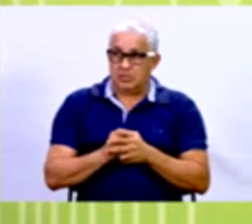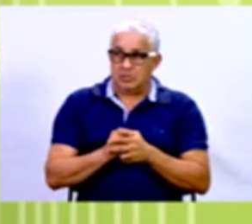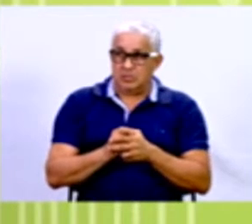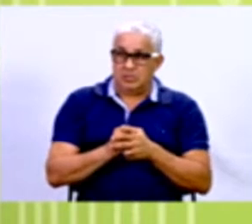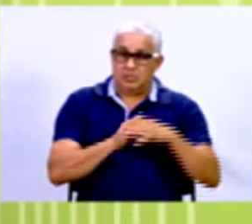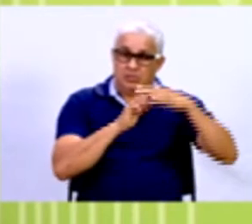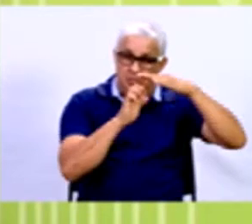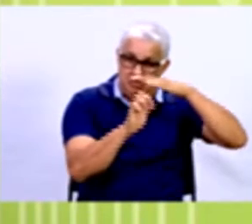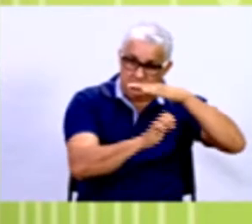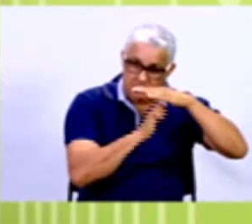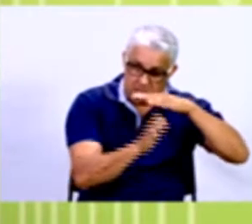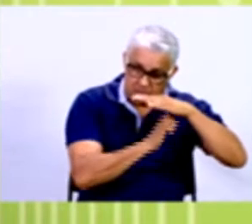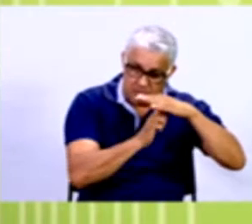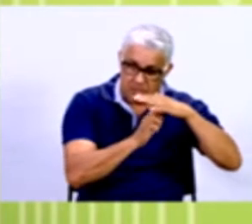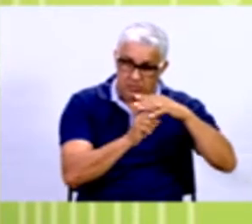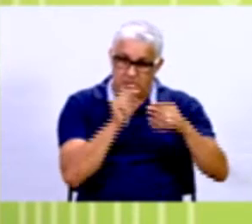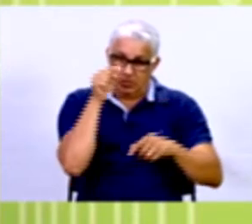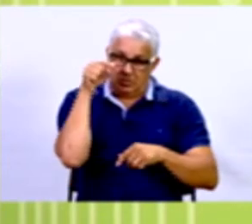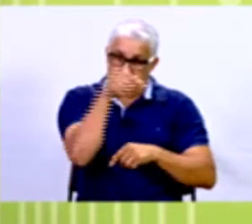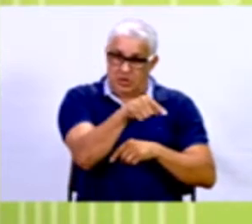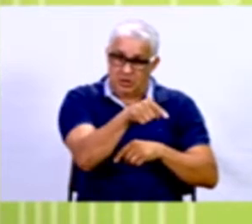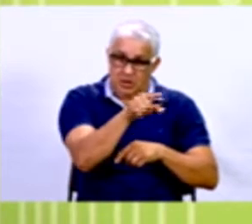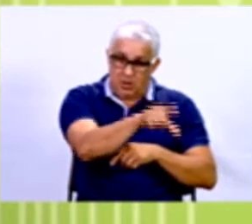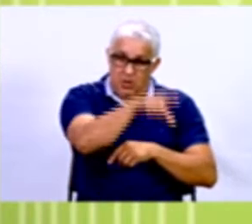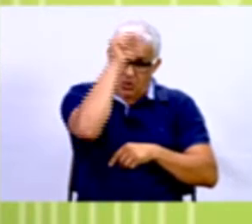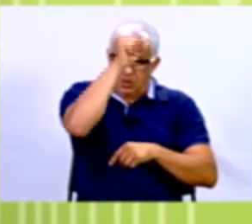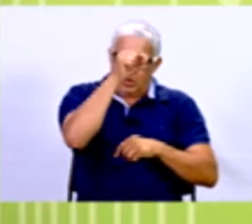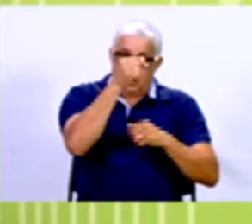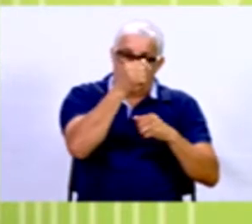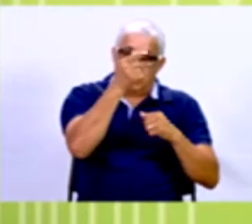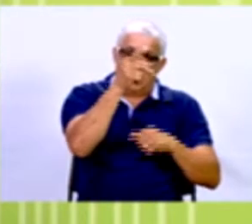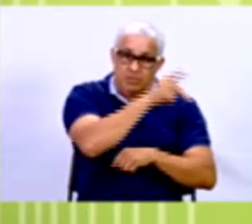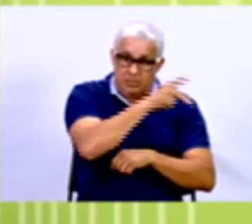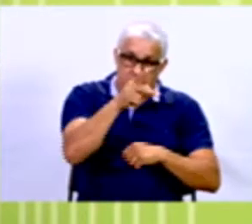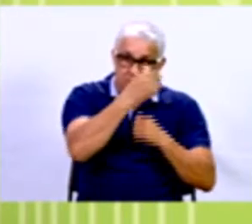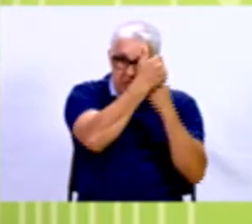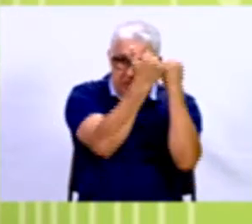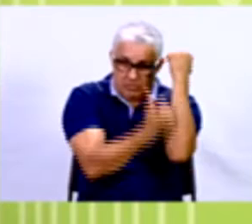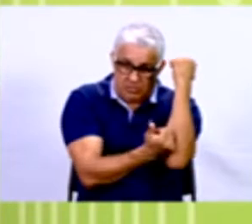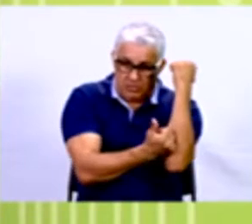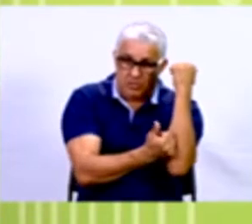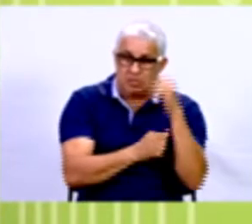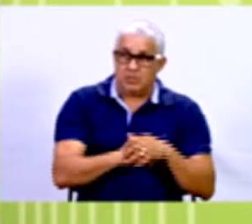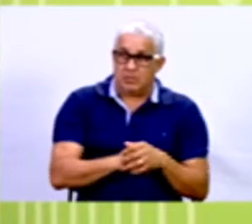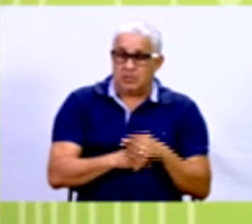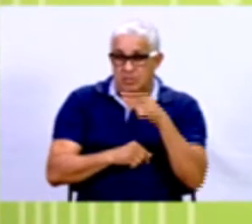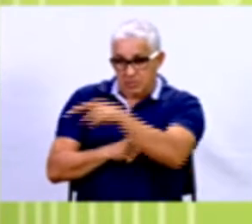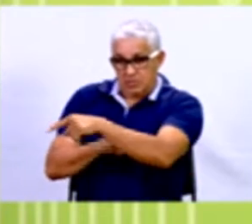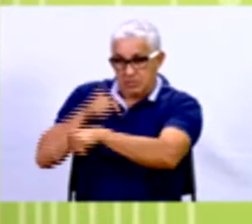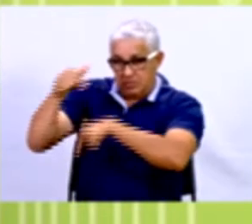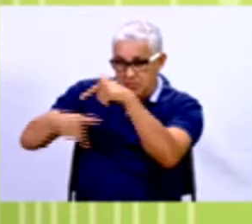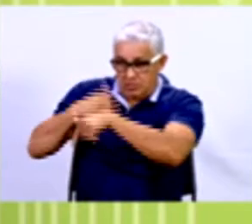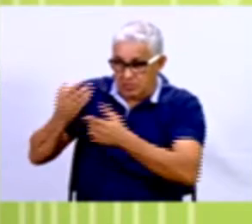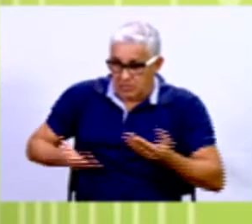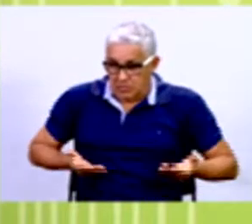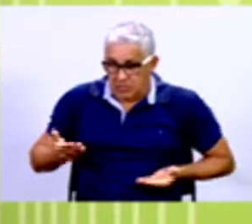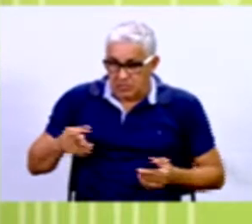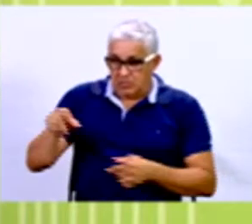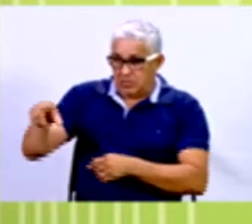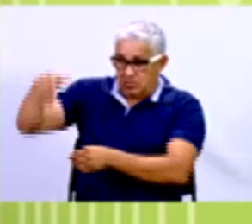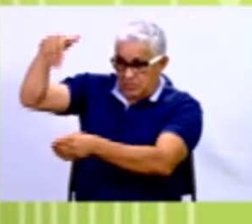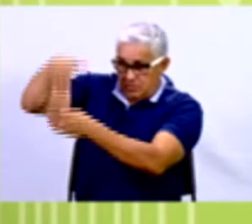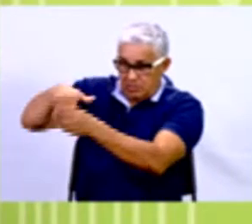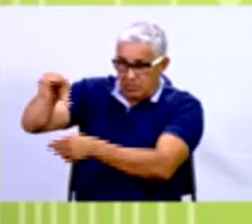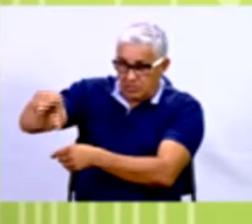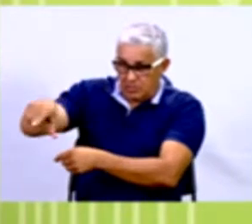empregador, ele indica o presidente, o secretário, seus suplentes, e o empregador indica através de